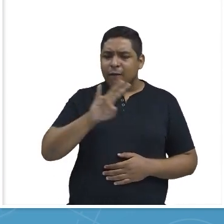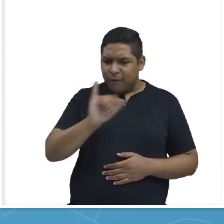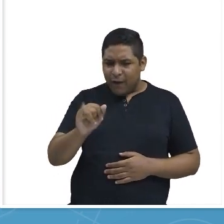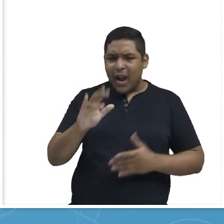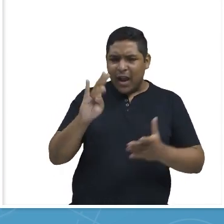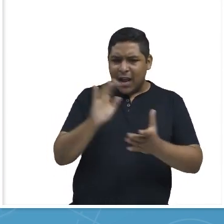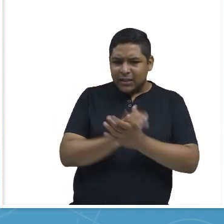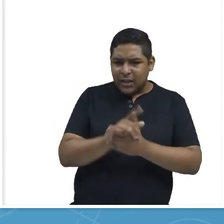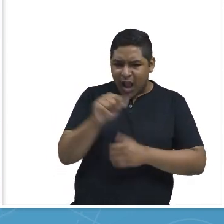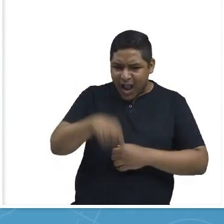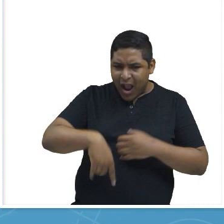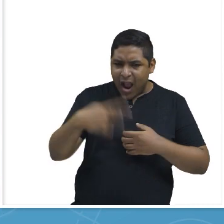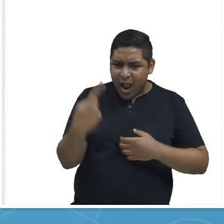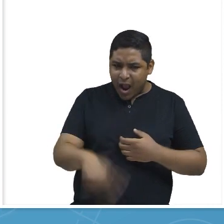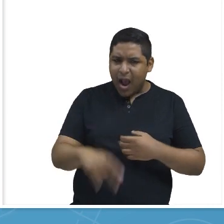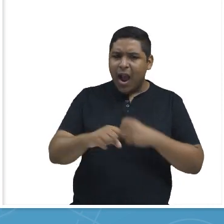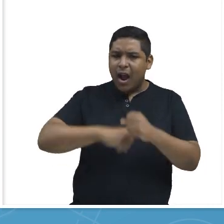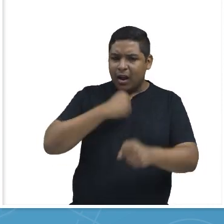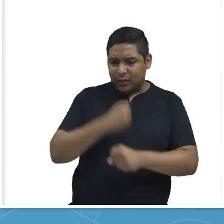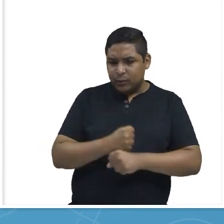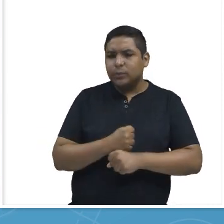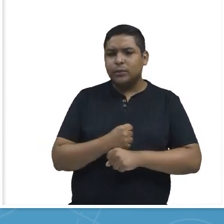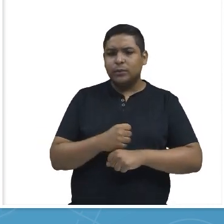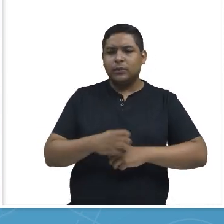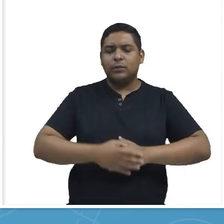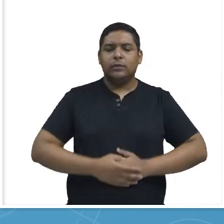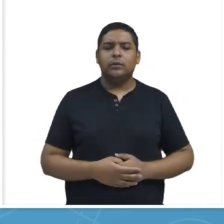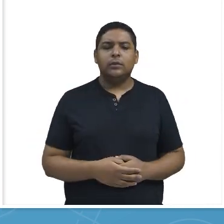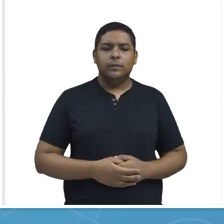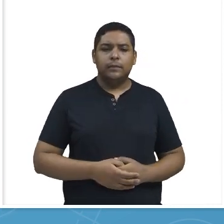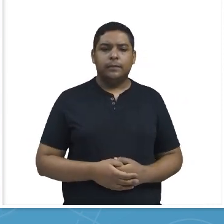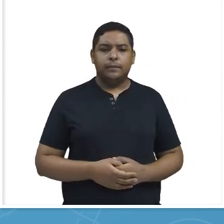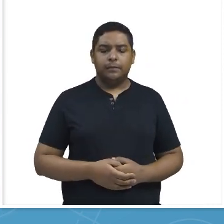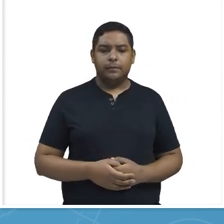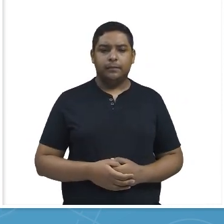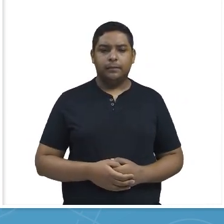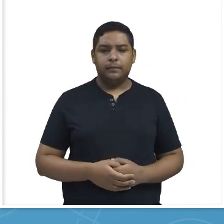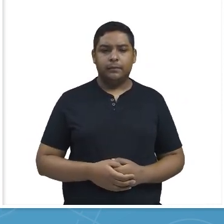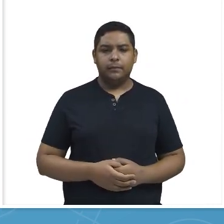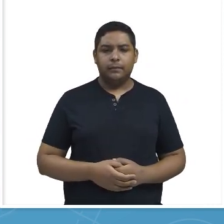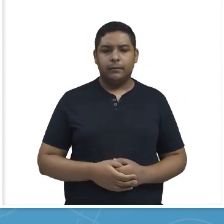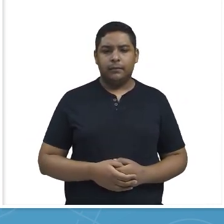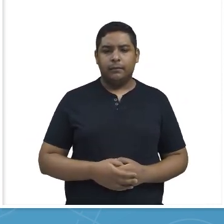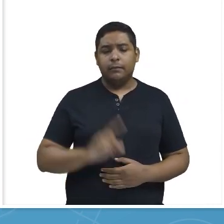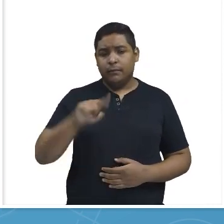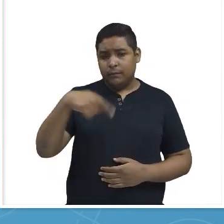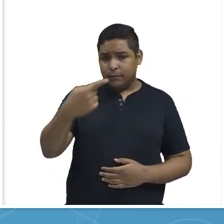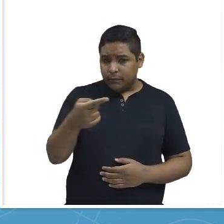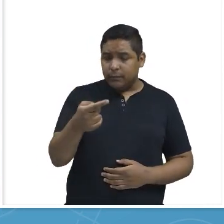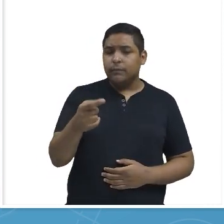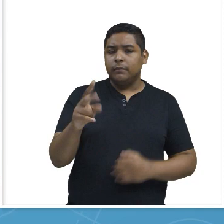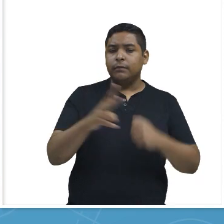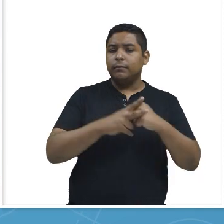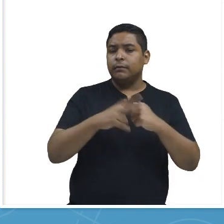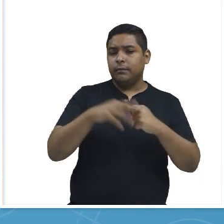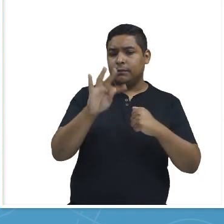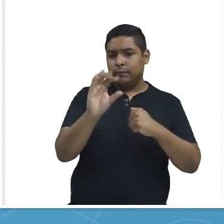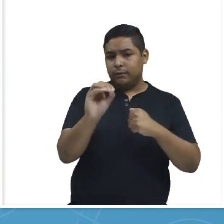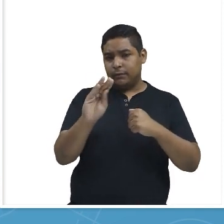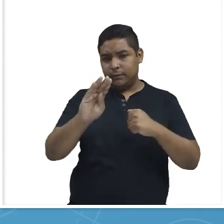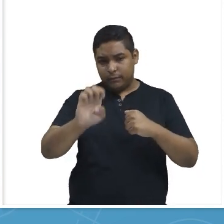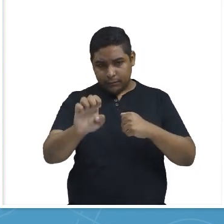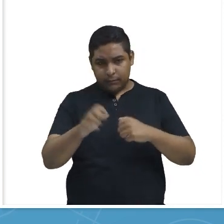Então, observe sempre essa ordem da pergunta. Sempre o sujeito, né, no caso aí, vem depois do verbo to be. Tá? Essa é a ordem